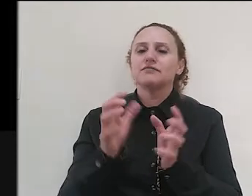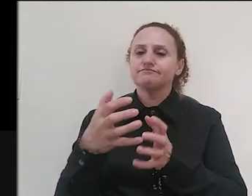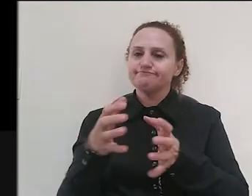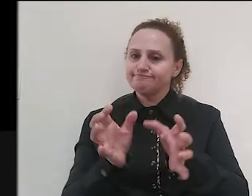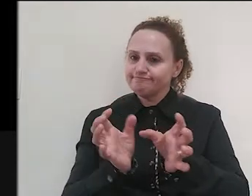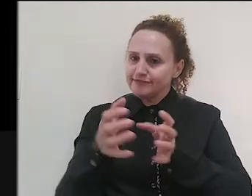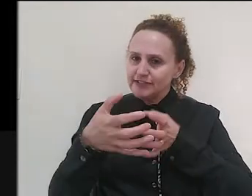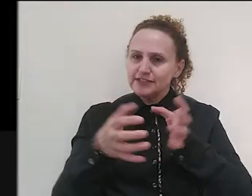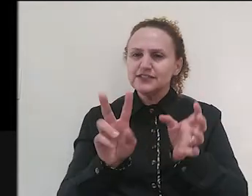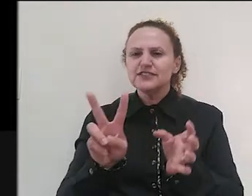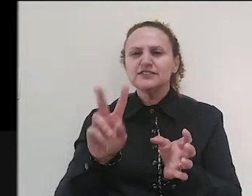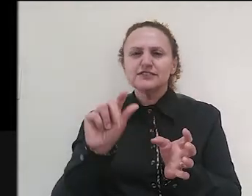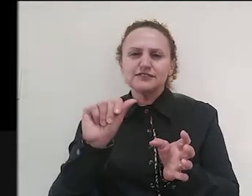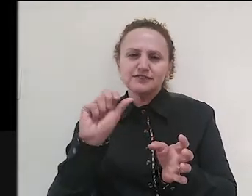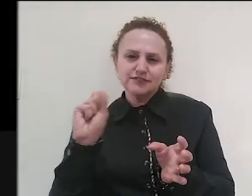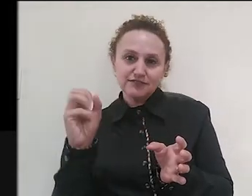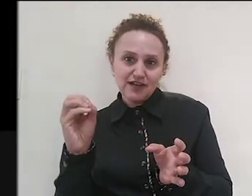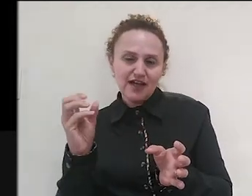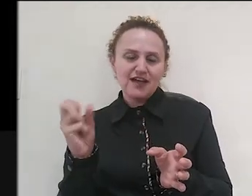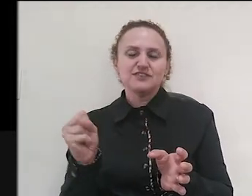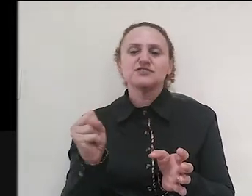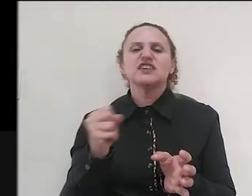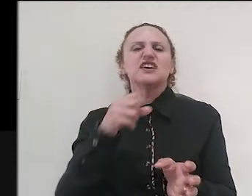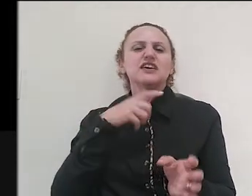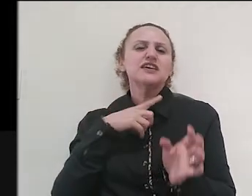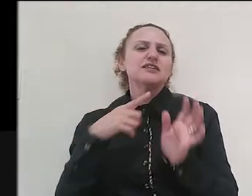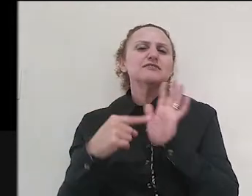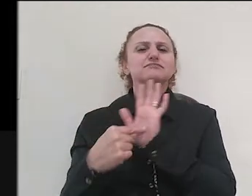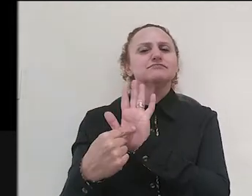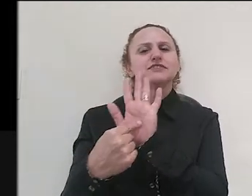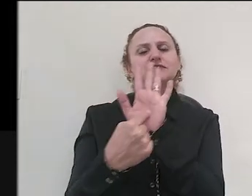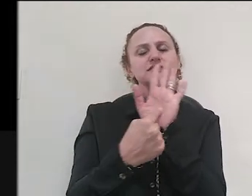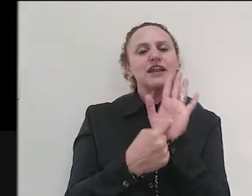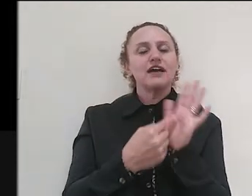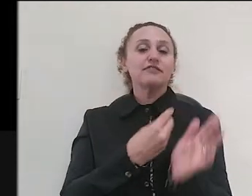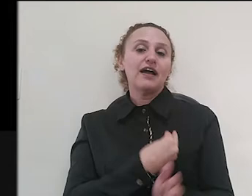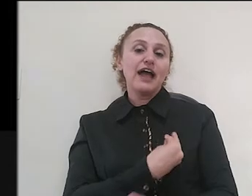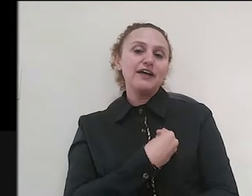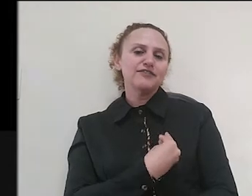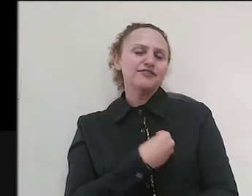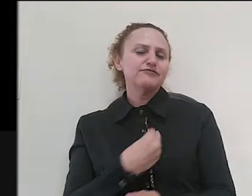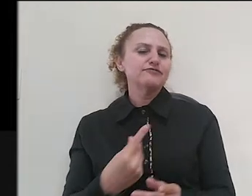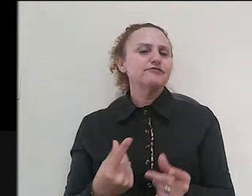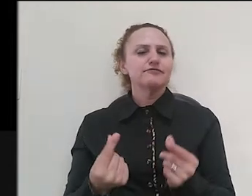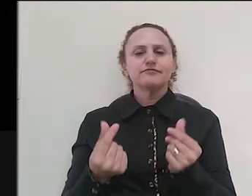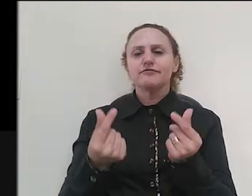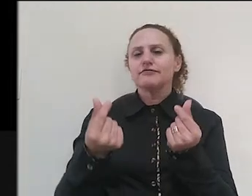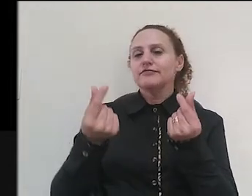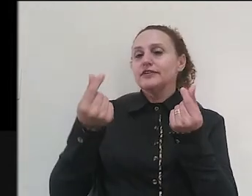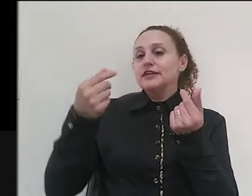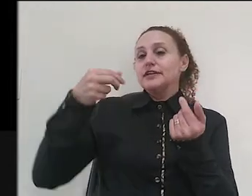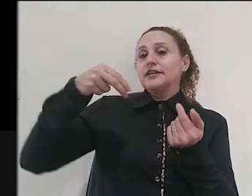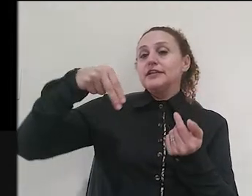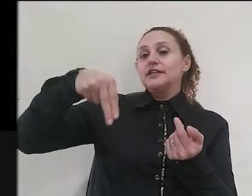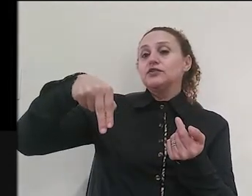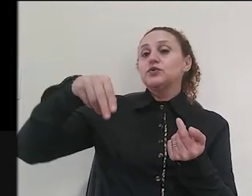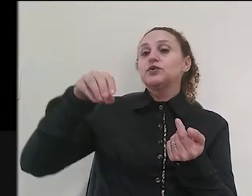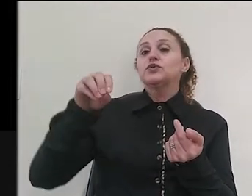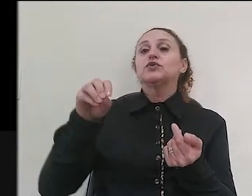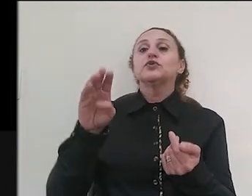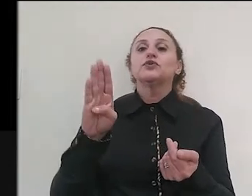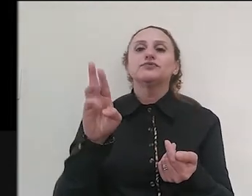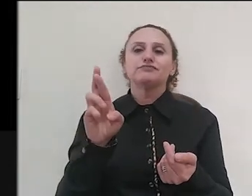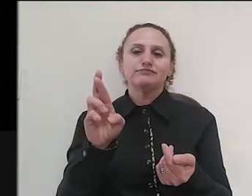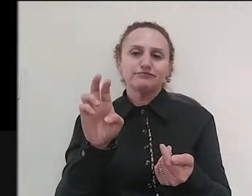conta de cenas da vida. Da vida nobre, né, da vida dos nobres ou de